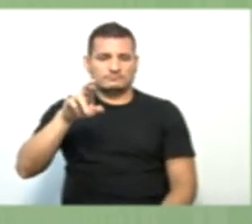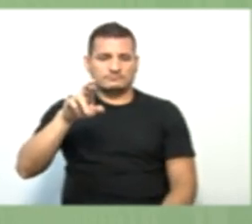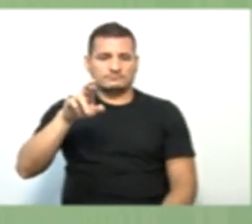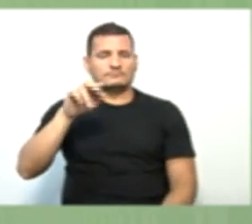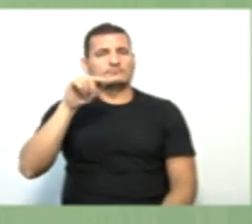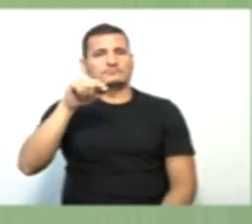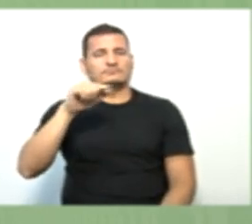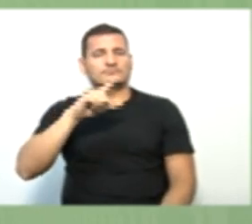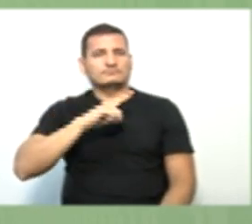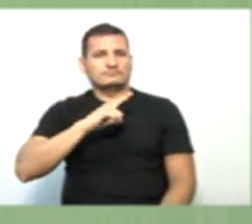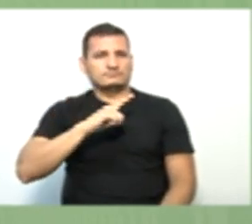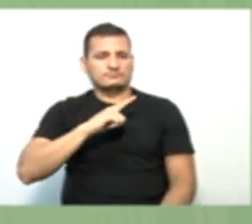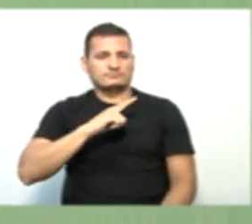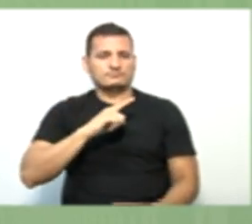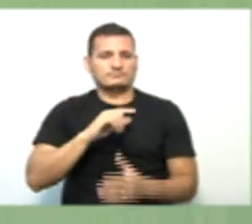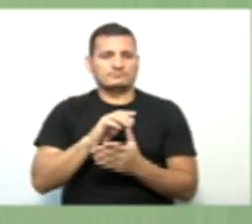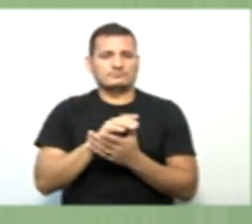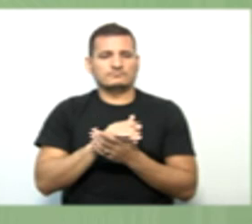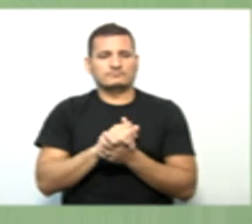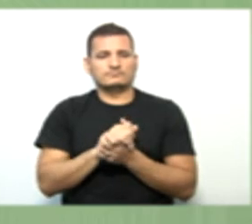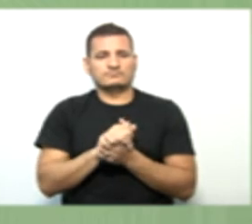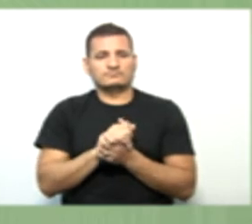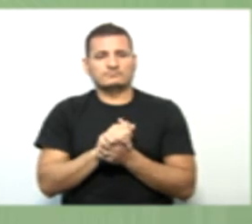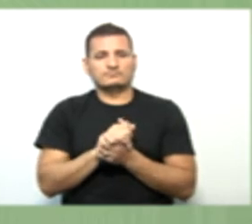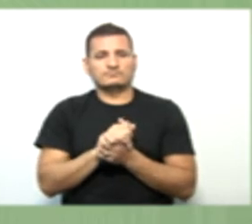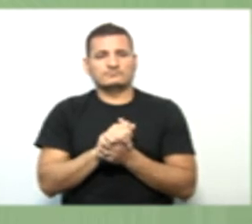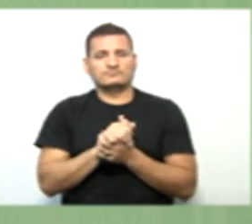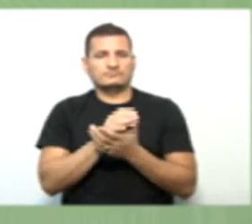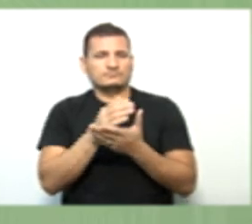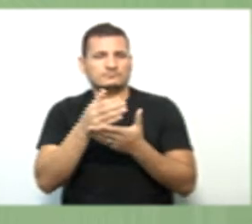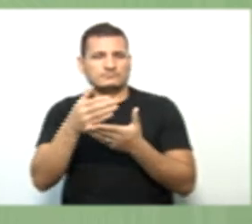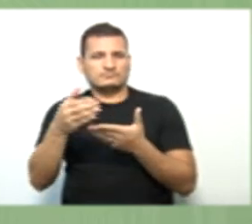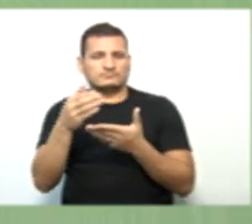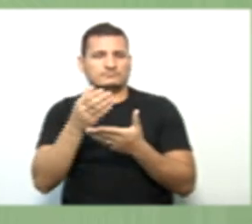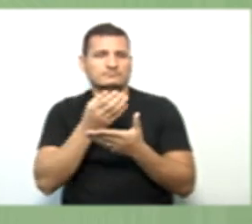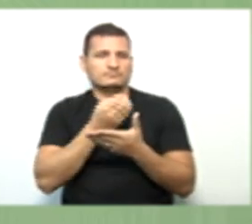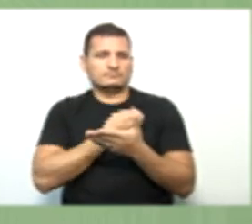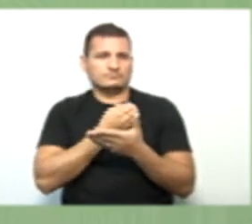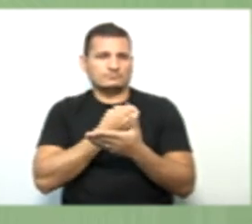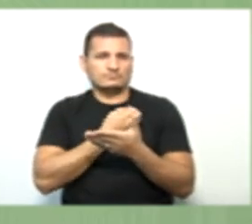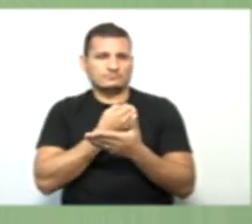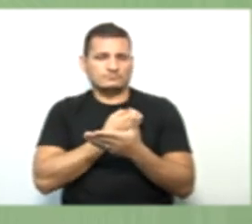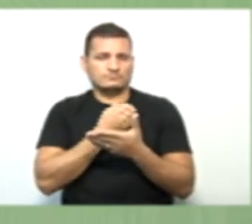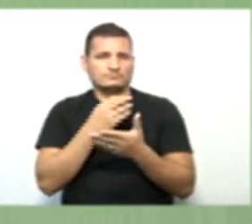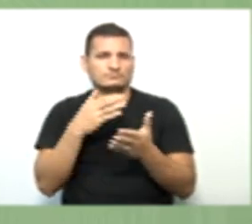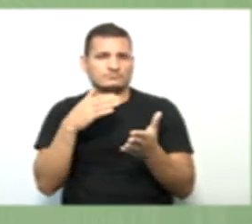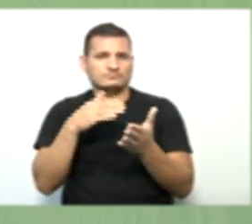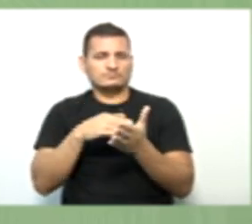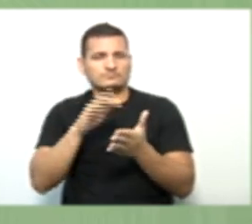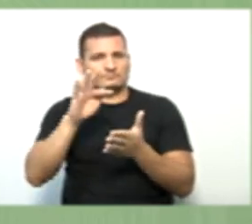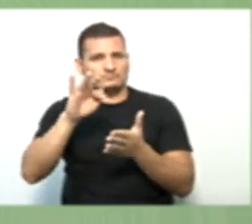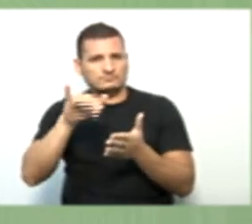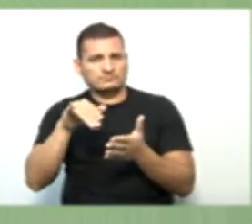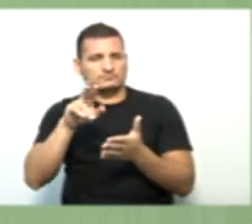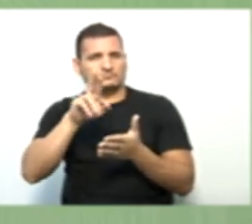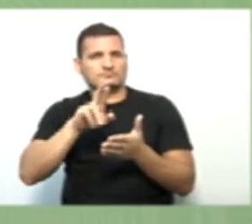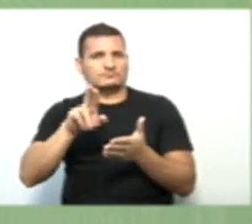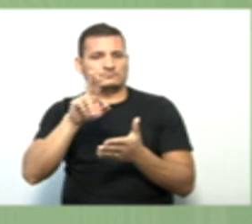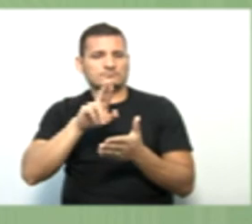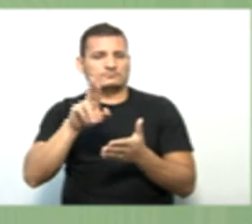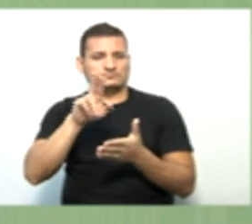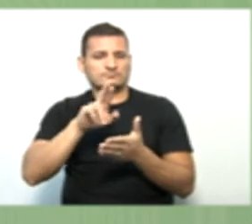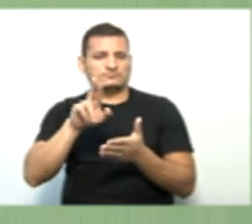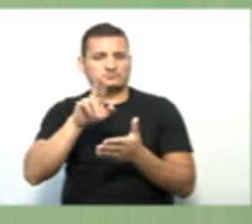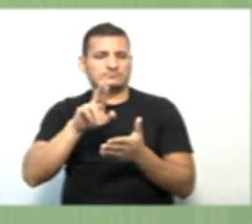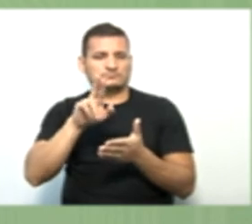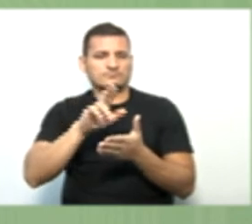gera um conjunto, né, de números a partir de um início até um fim, e utilizando um determinado